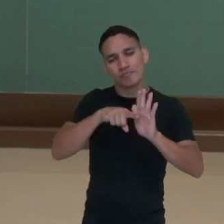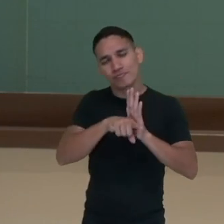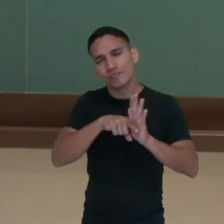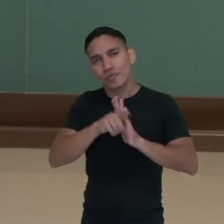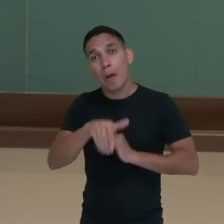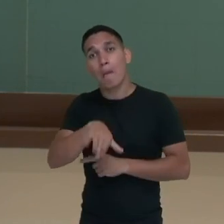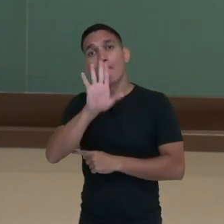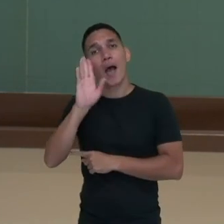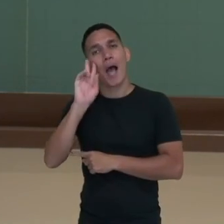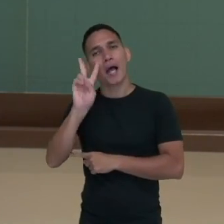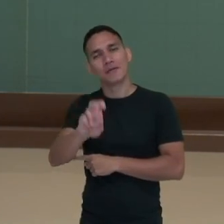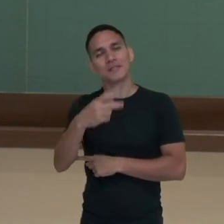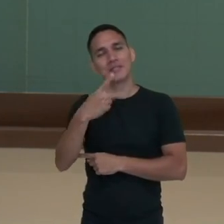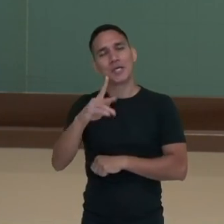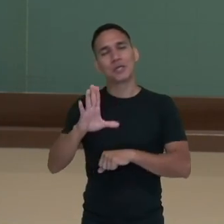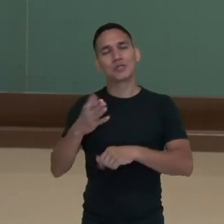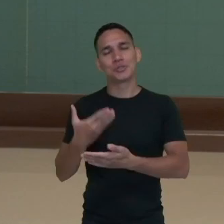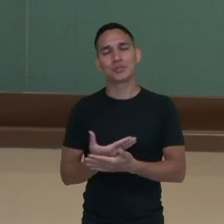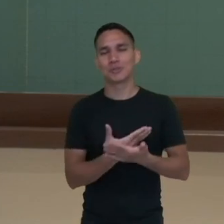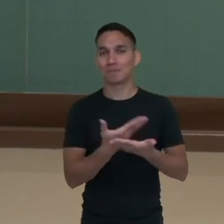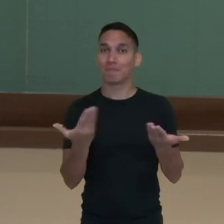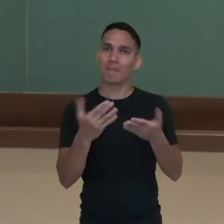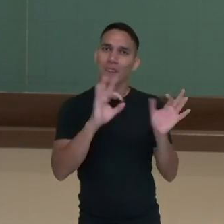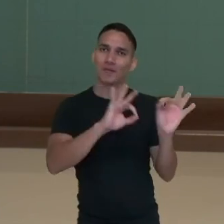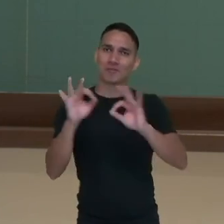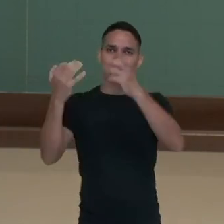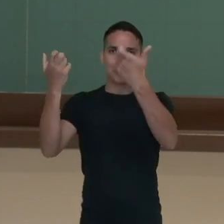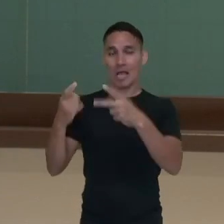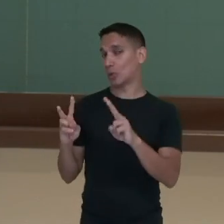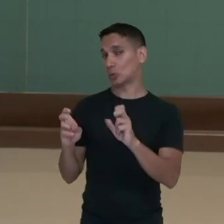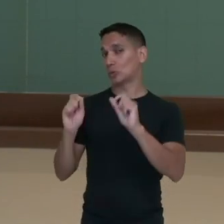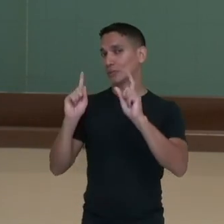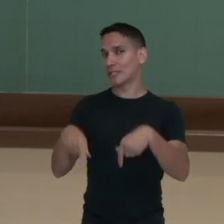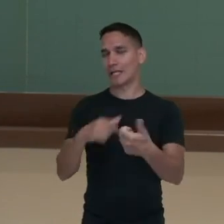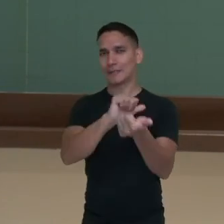seu estudo. E neste vídeo nós falamos sobre